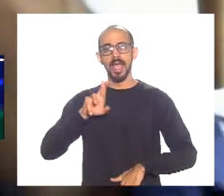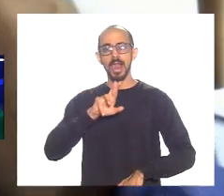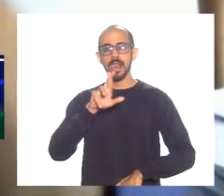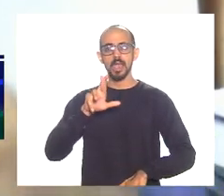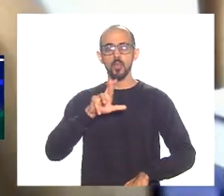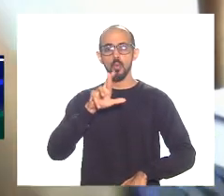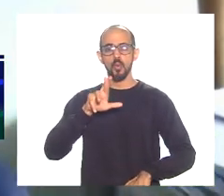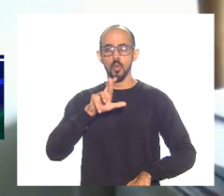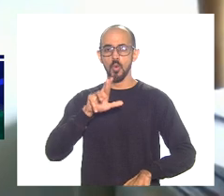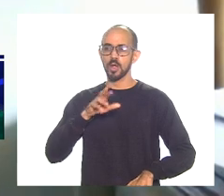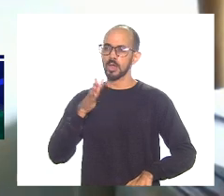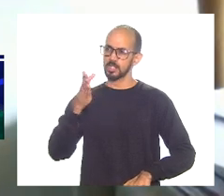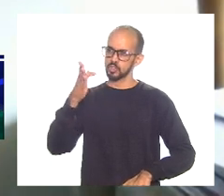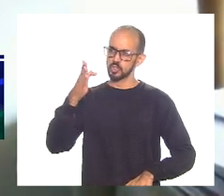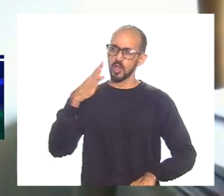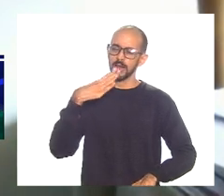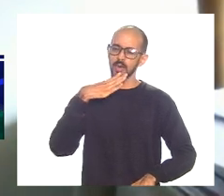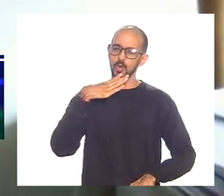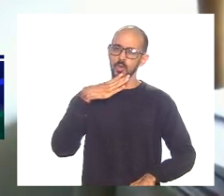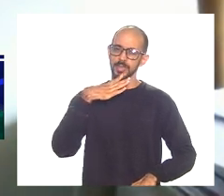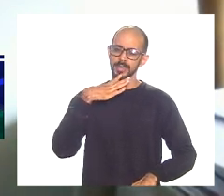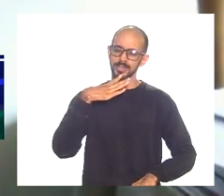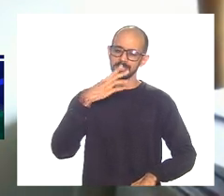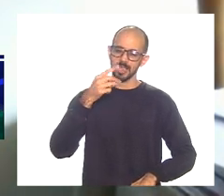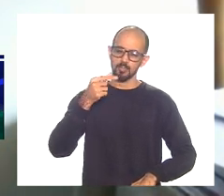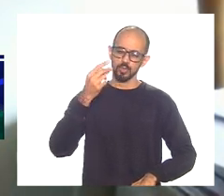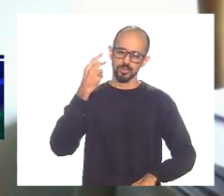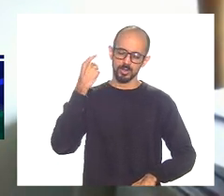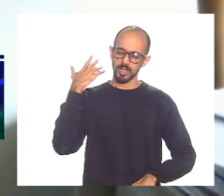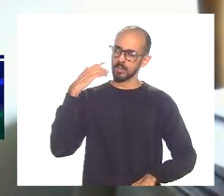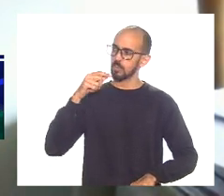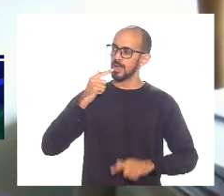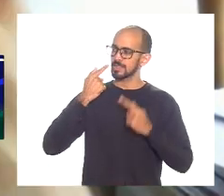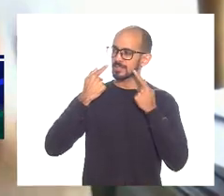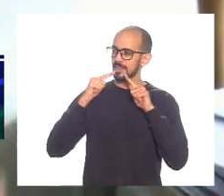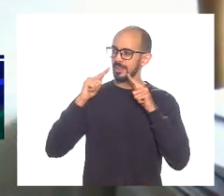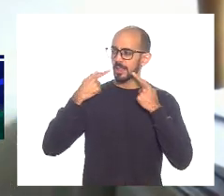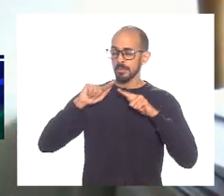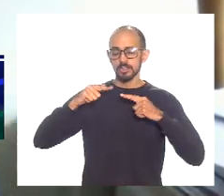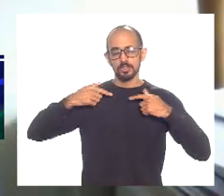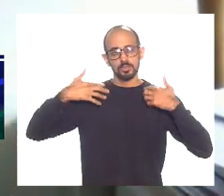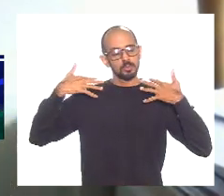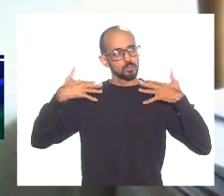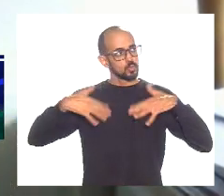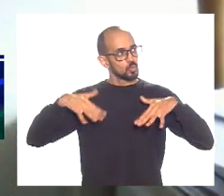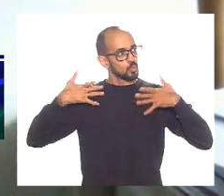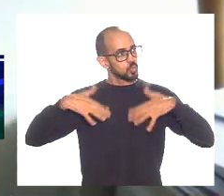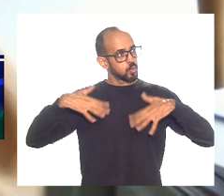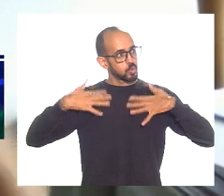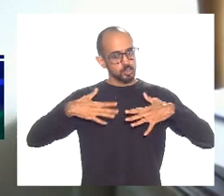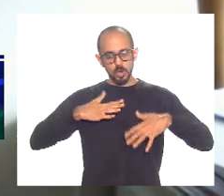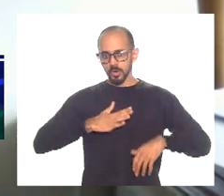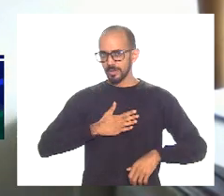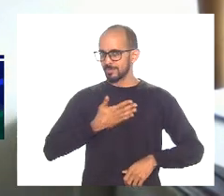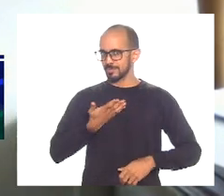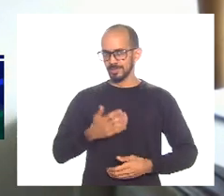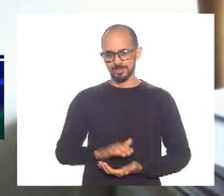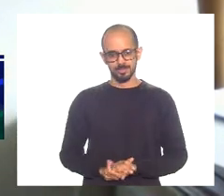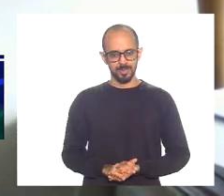conhece com a palma da sua mão, as reclamações são imensas.